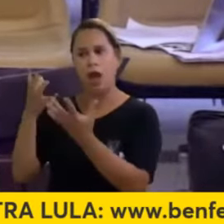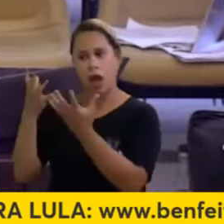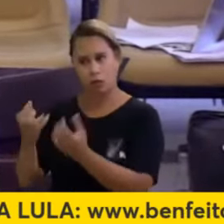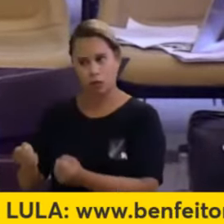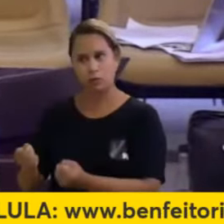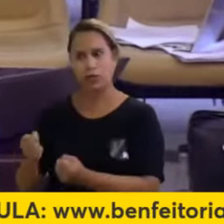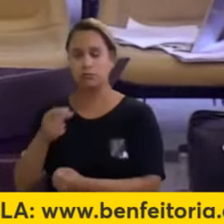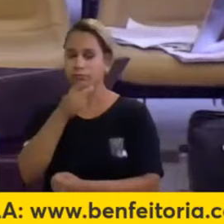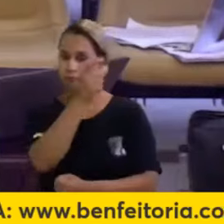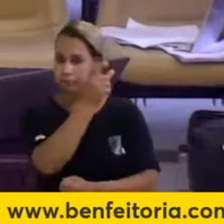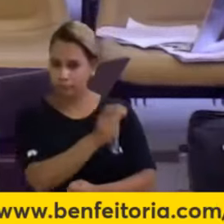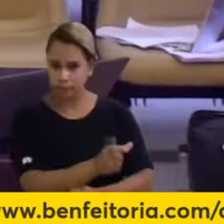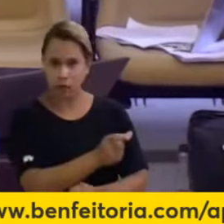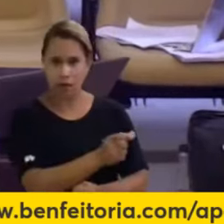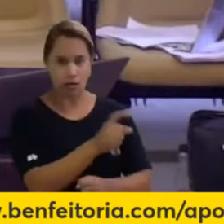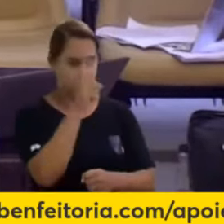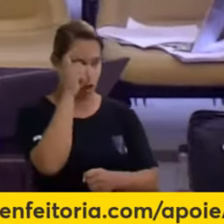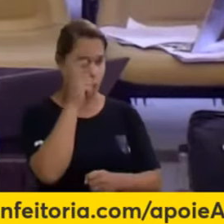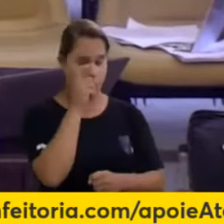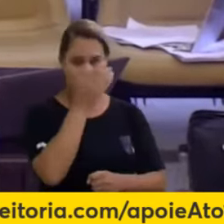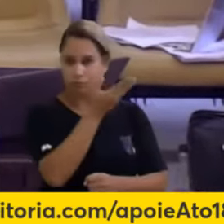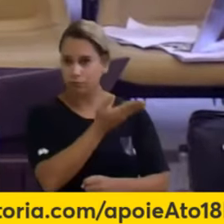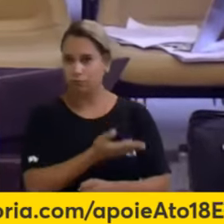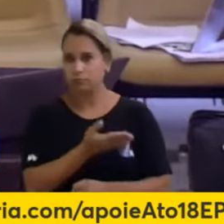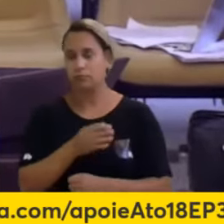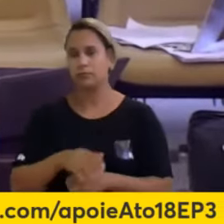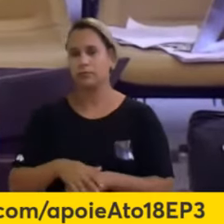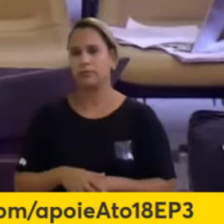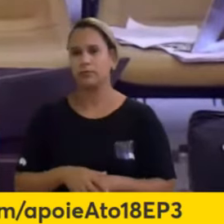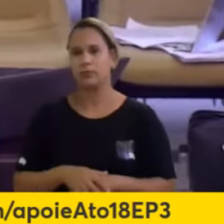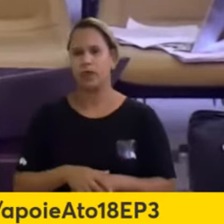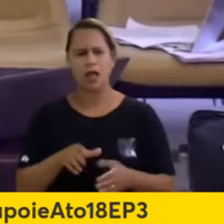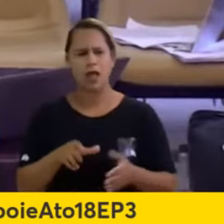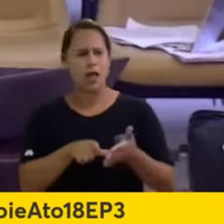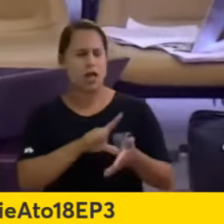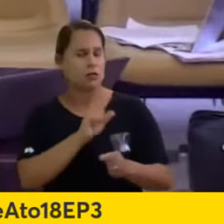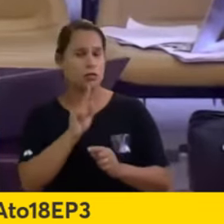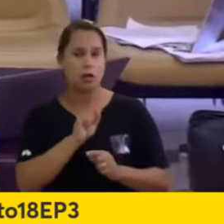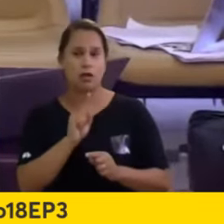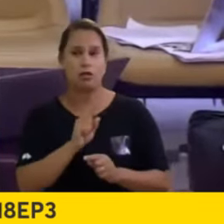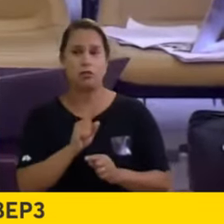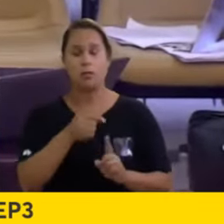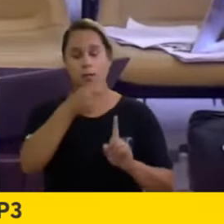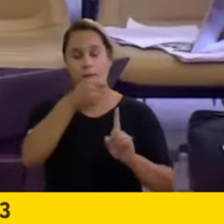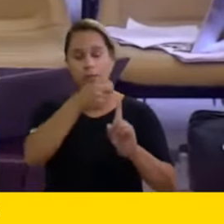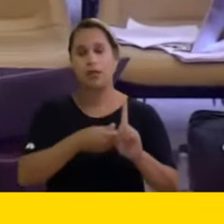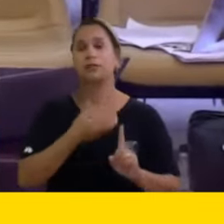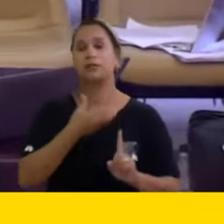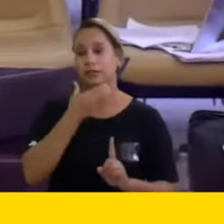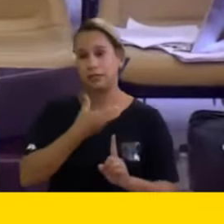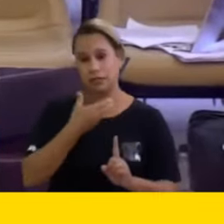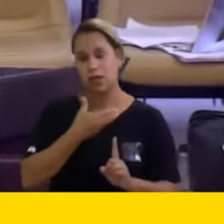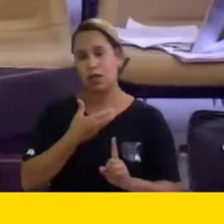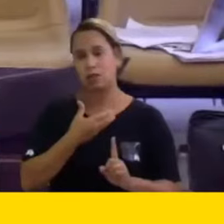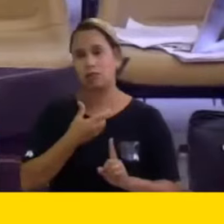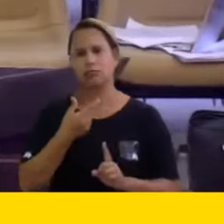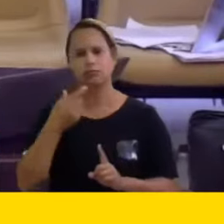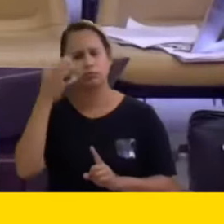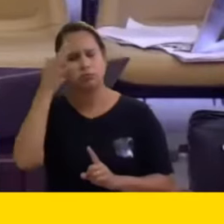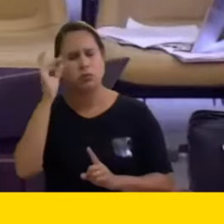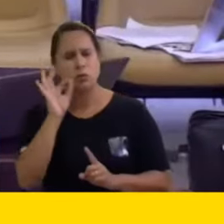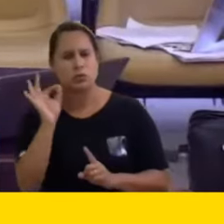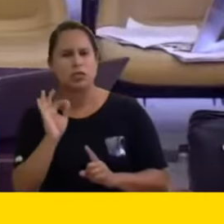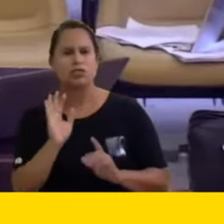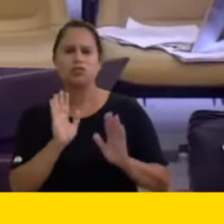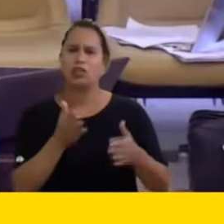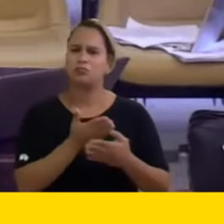D luano dezembro não foi antes foi dezembro não sei se a instrução já tinha encerrado ou não mas ou seja uma produção de uma prova